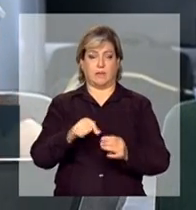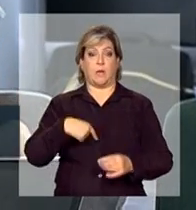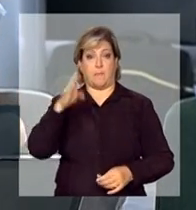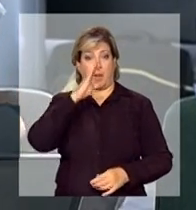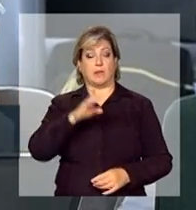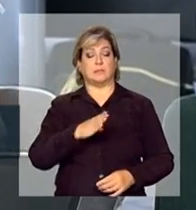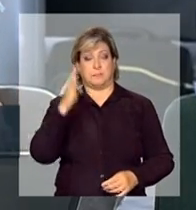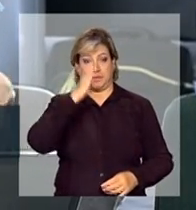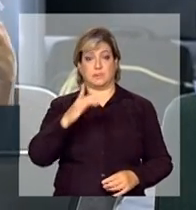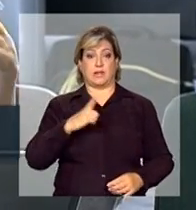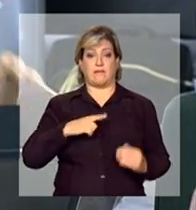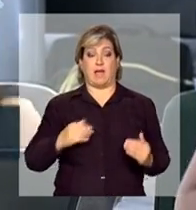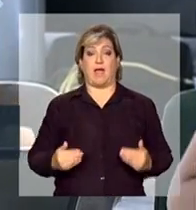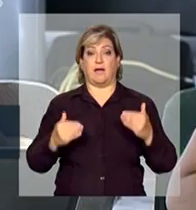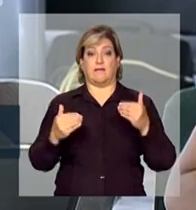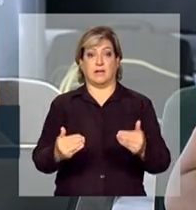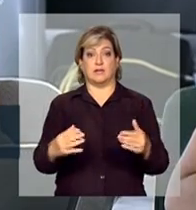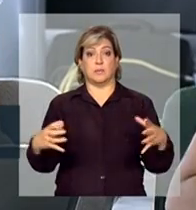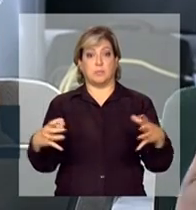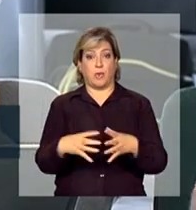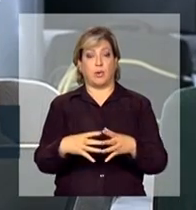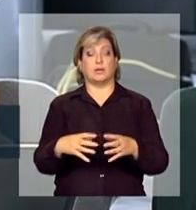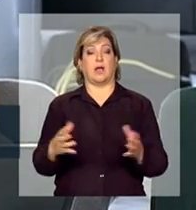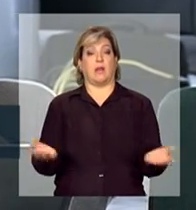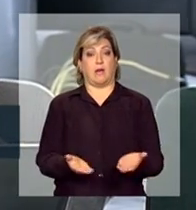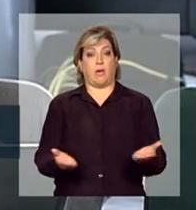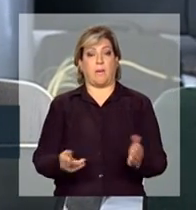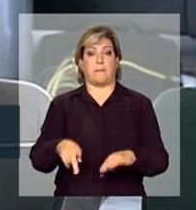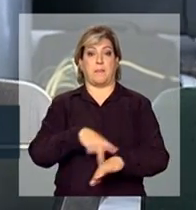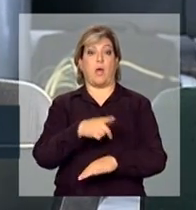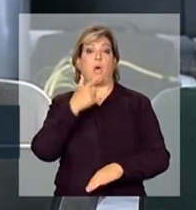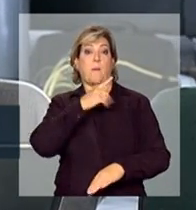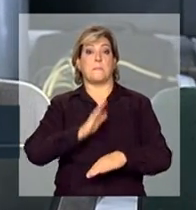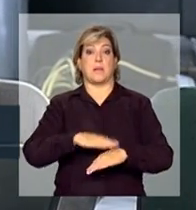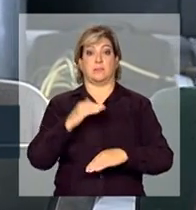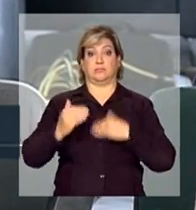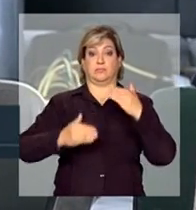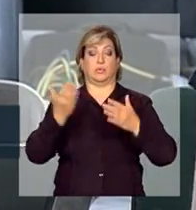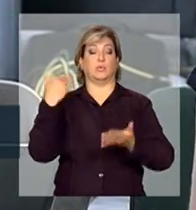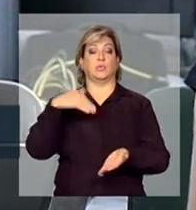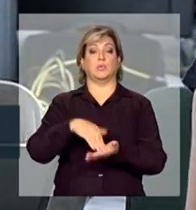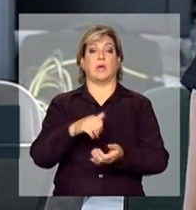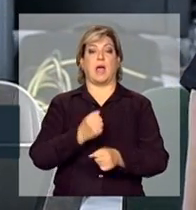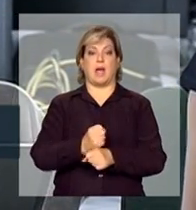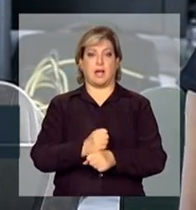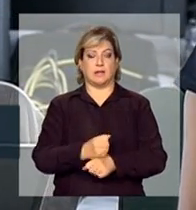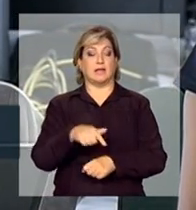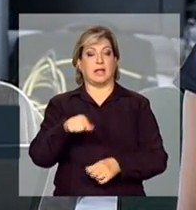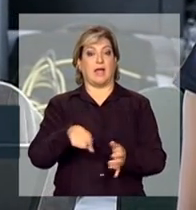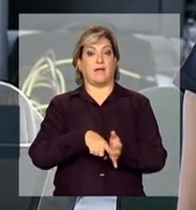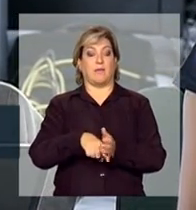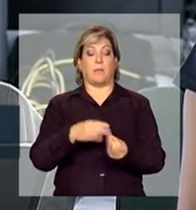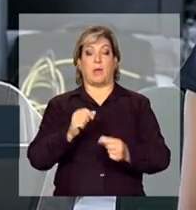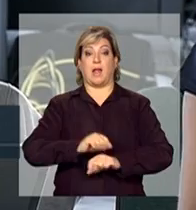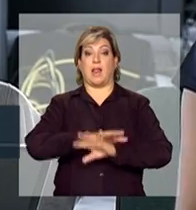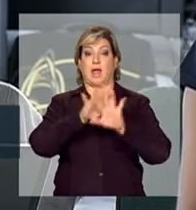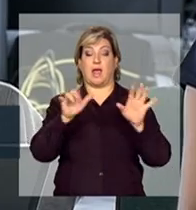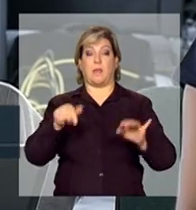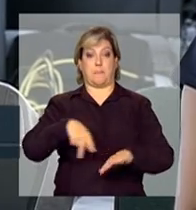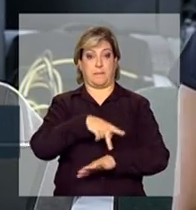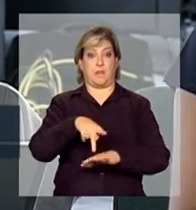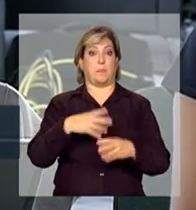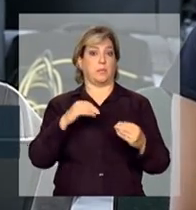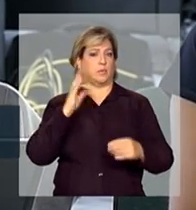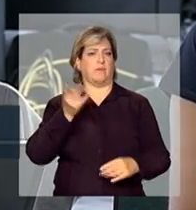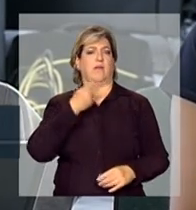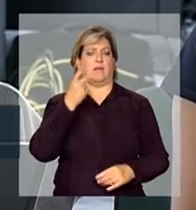país na lista dos que mais conseguiram se desenvolver avançar nos últimos anos essa é uma avaliação muito clara o país é muito